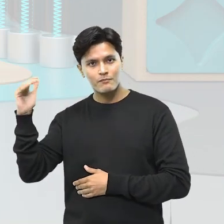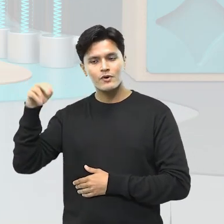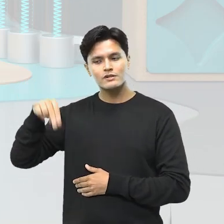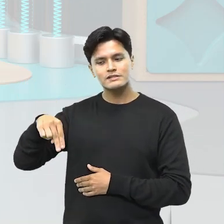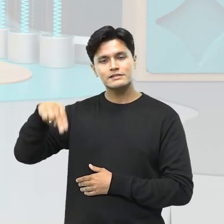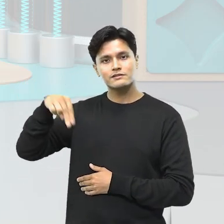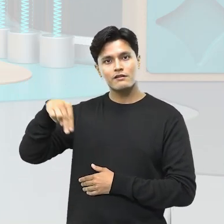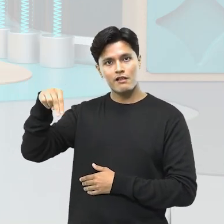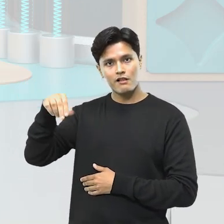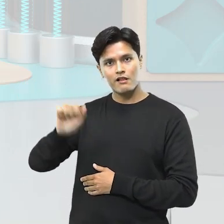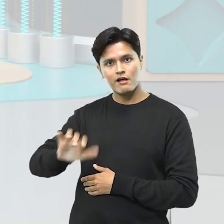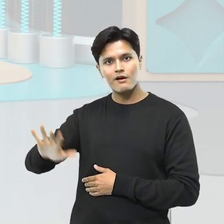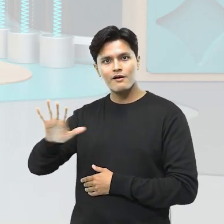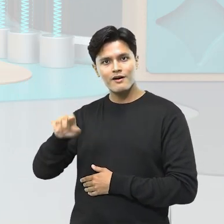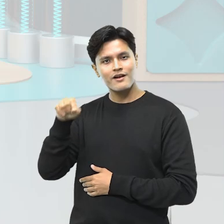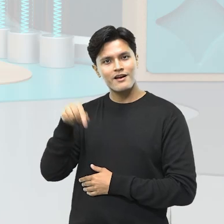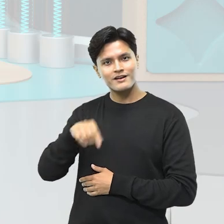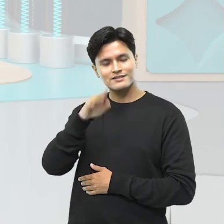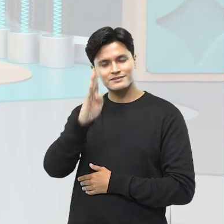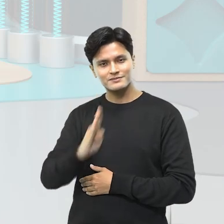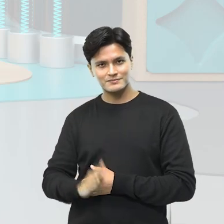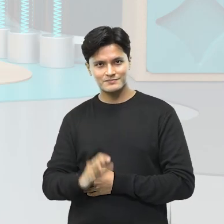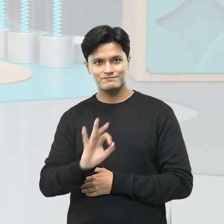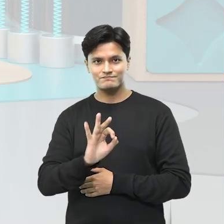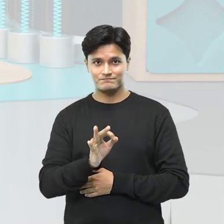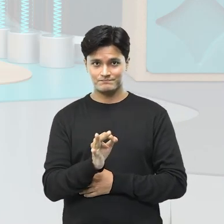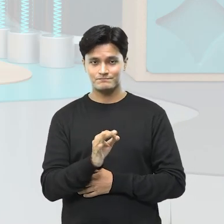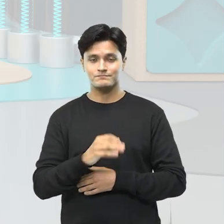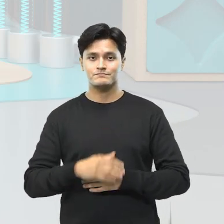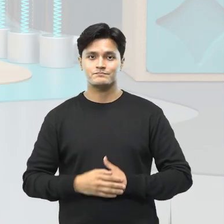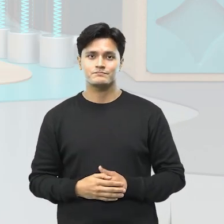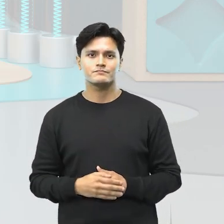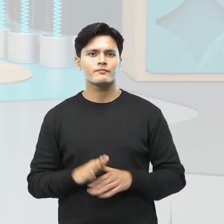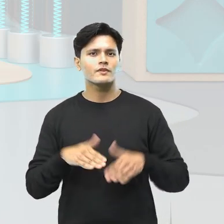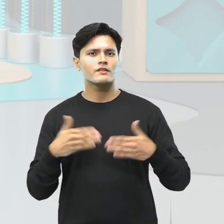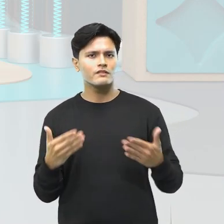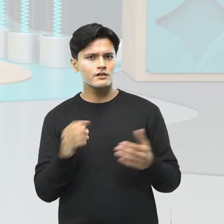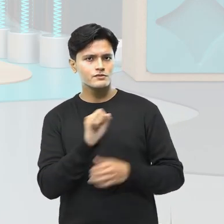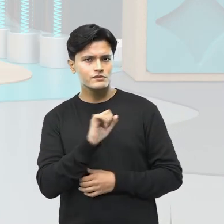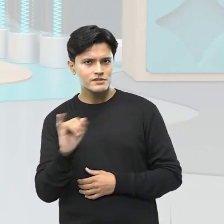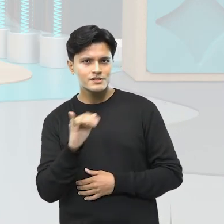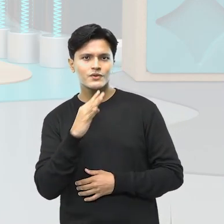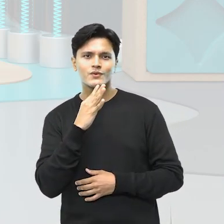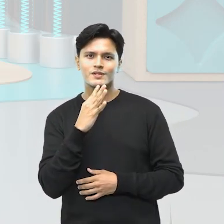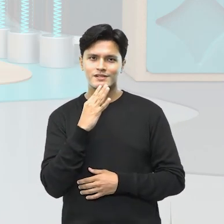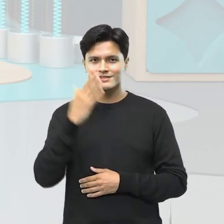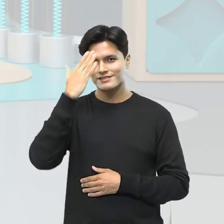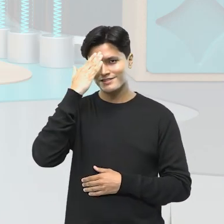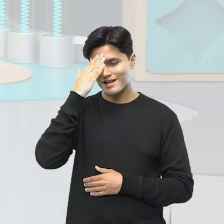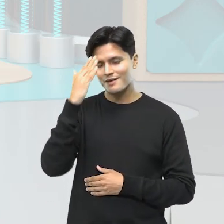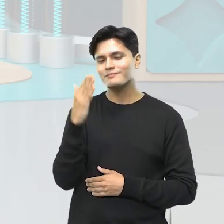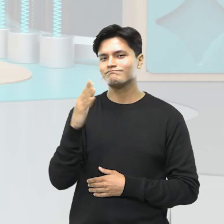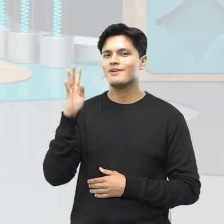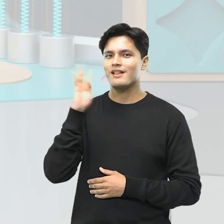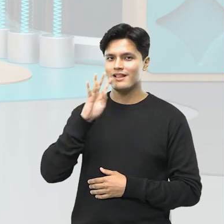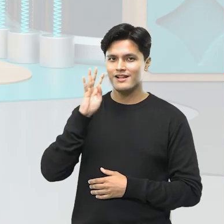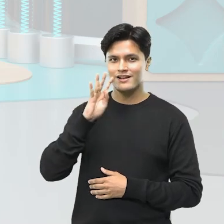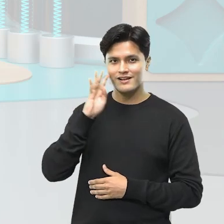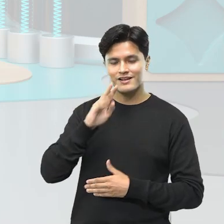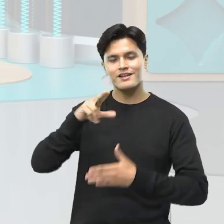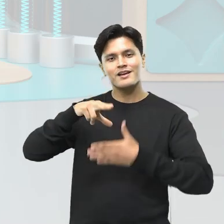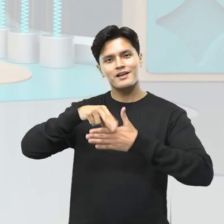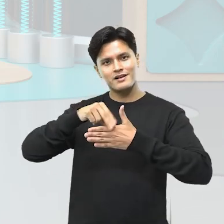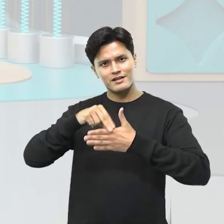do Nordeste aqui do nosso Brasil, né? Então, quem já viu sabe o quanto ela é bacana, quanto ela